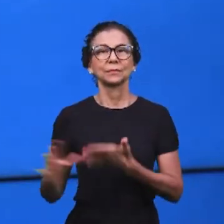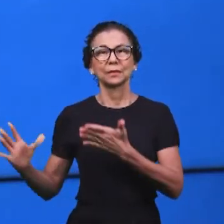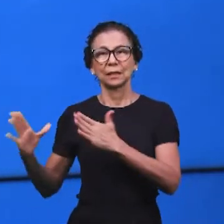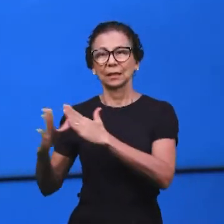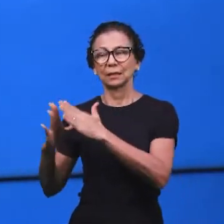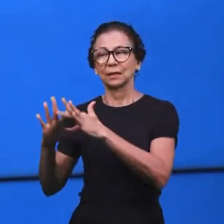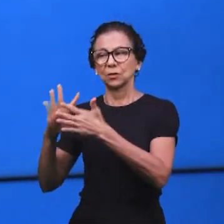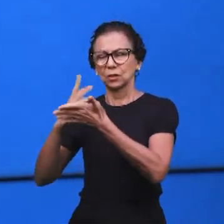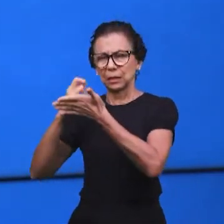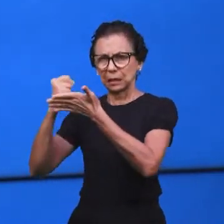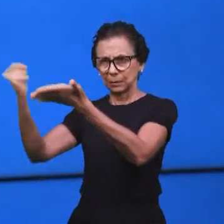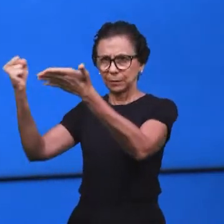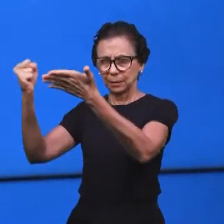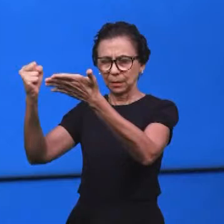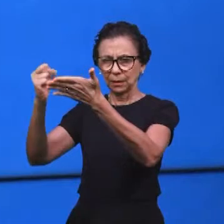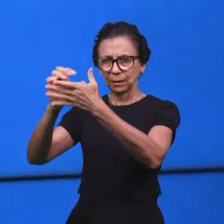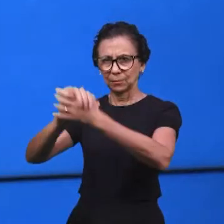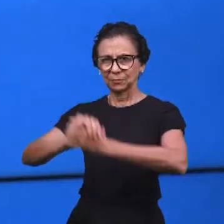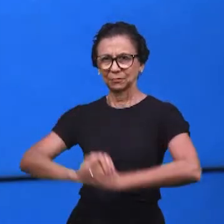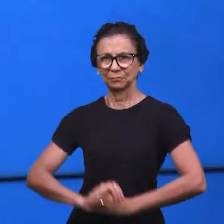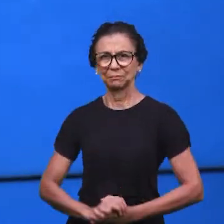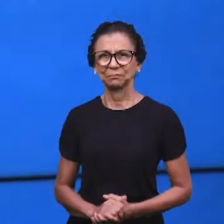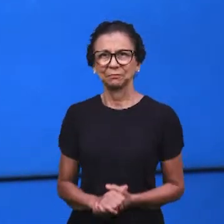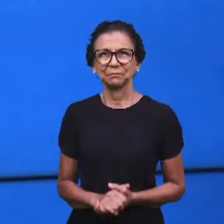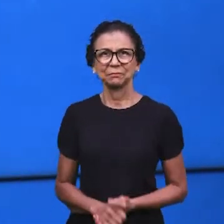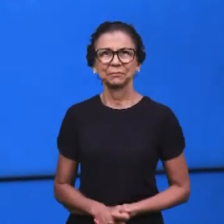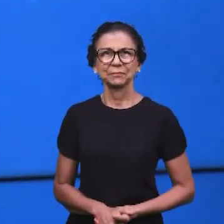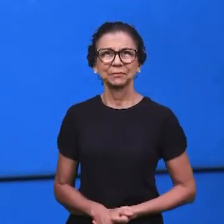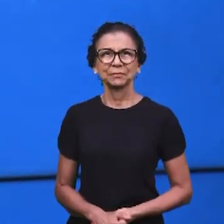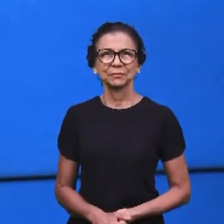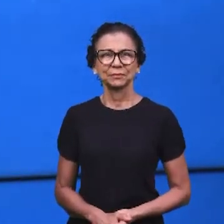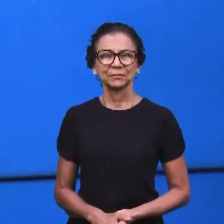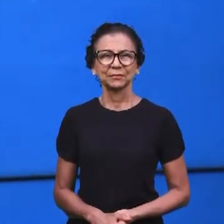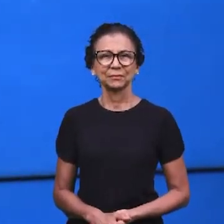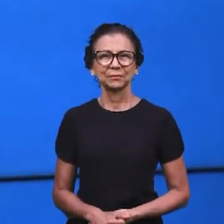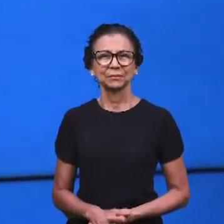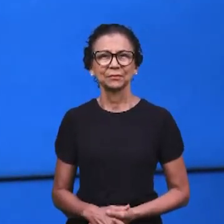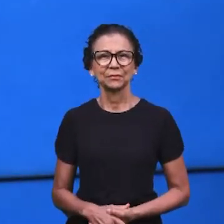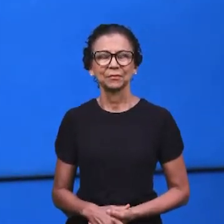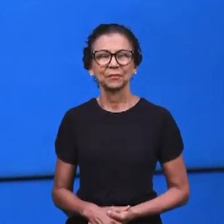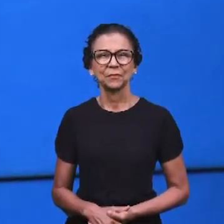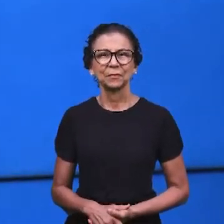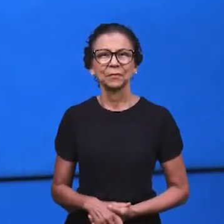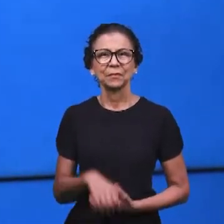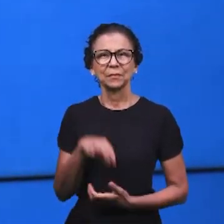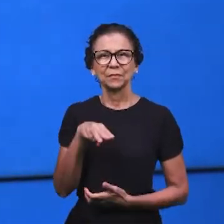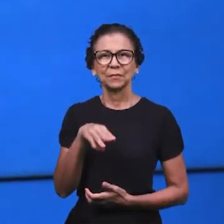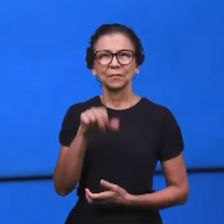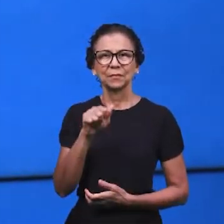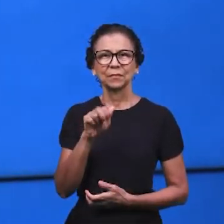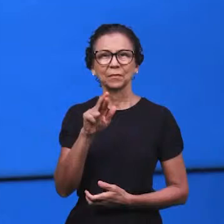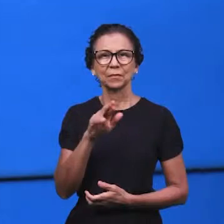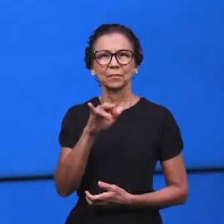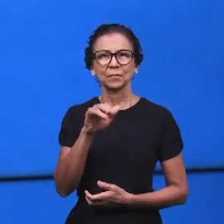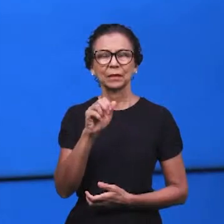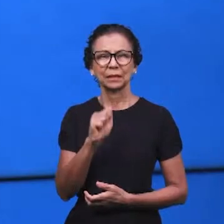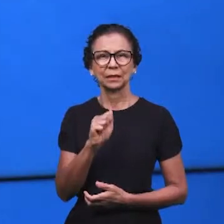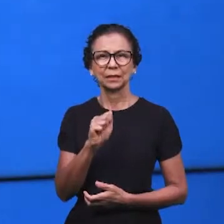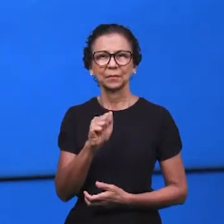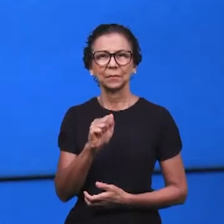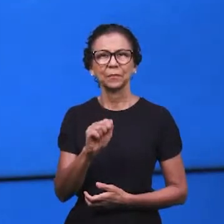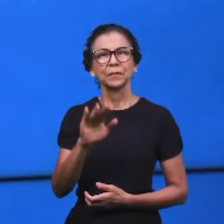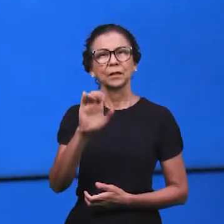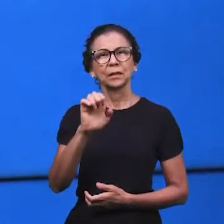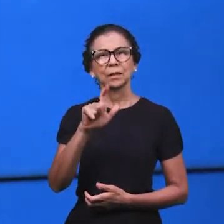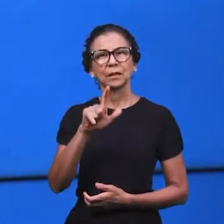do arrebatamento da igreja fiel. Muito bem respondido pela Maria Elisa, da nossa igreja em Oxford, lá na igreja